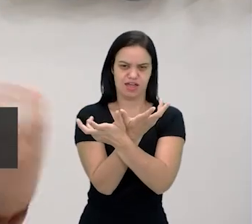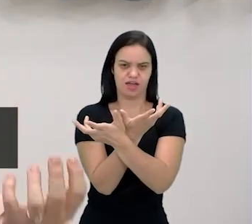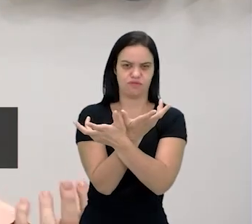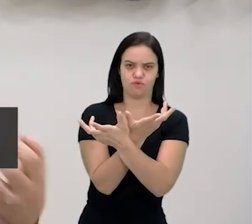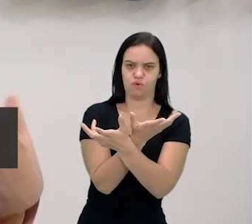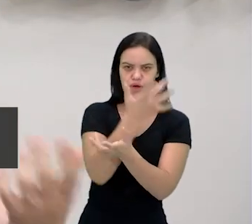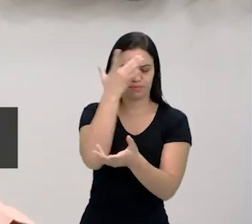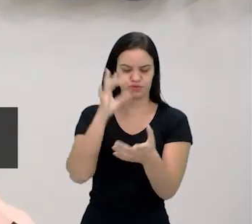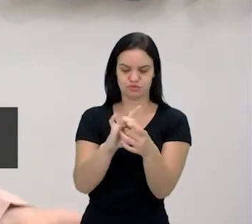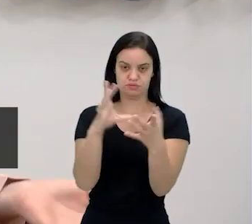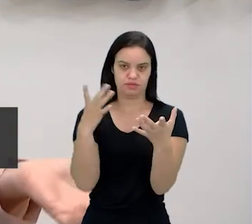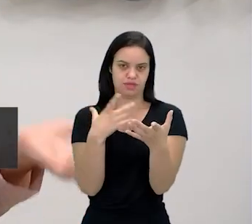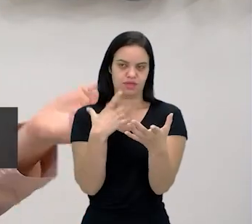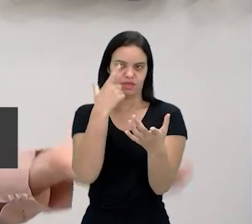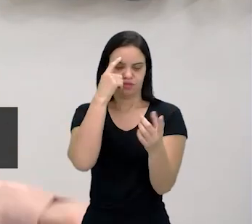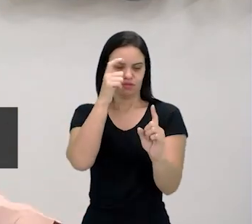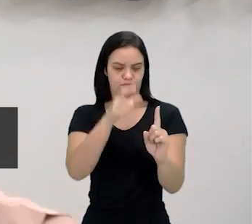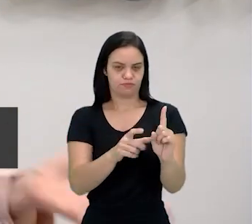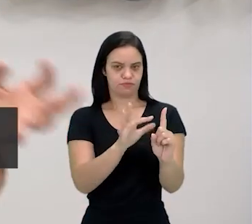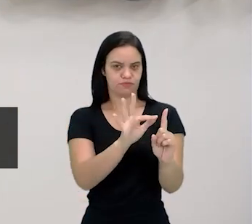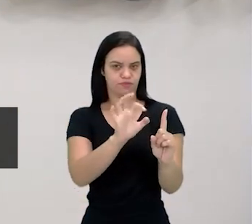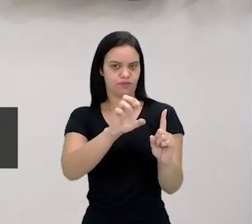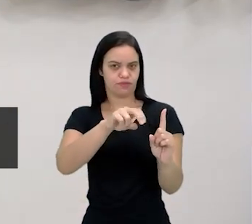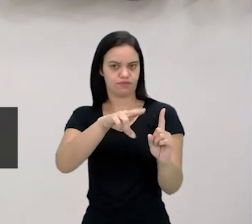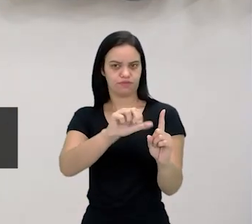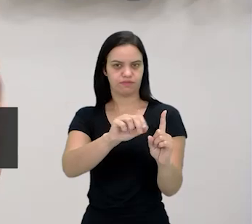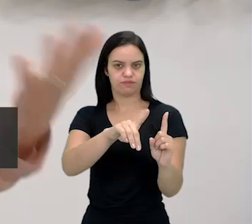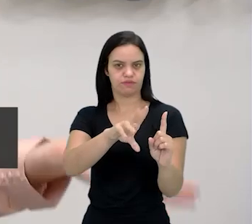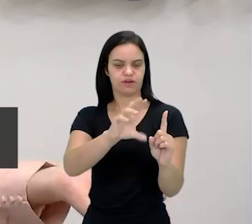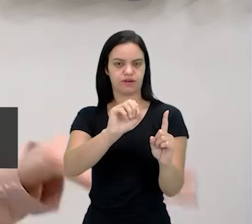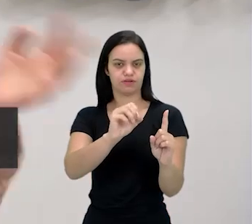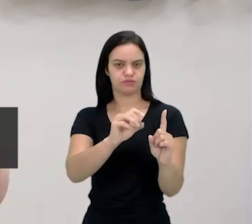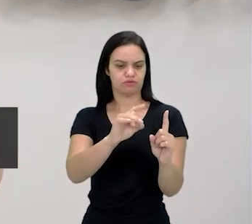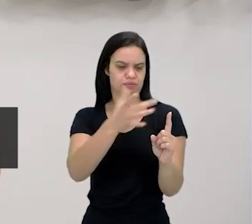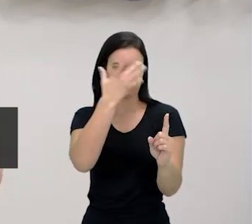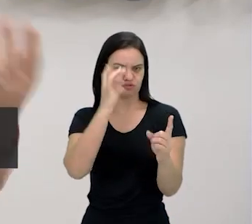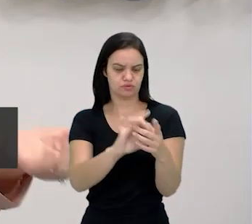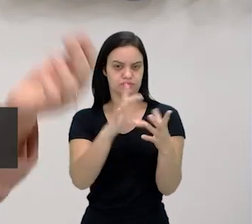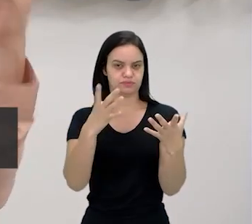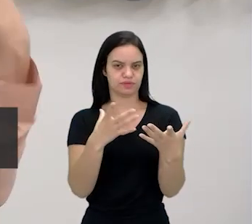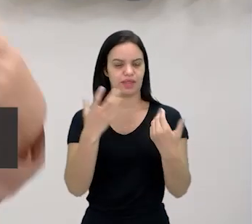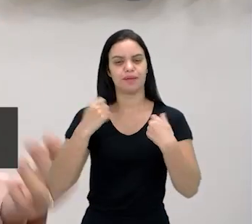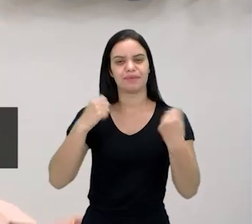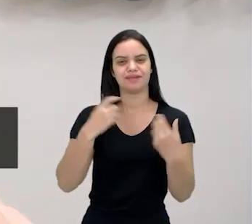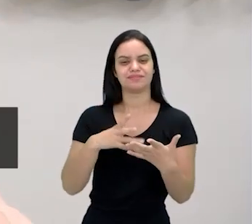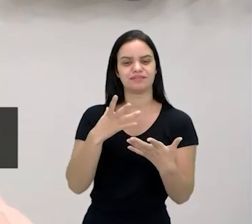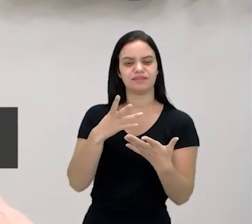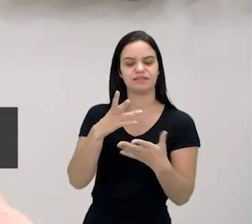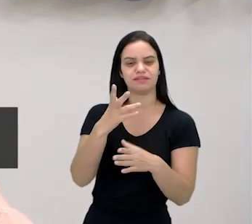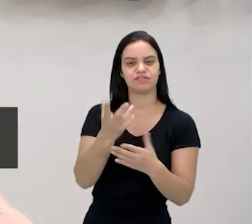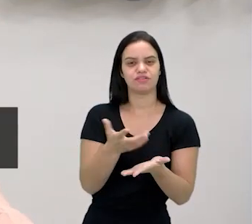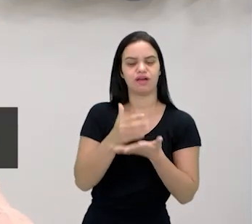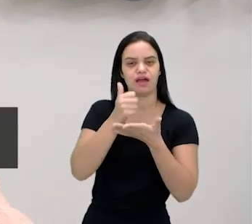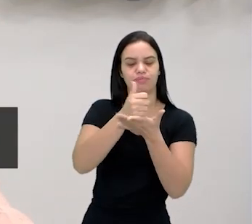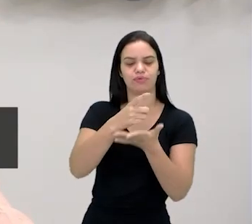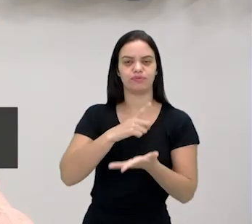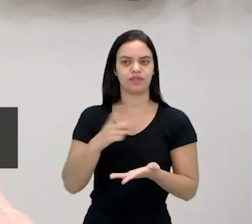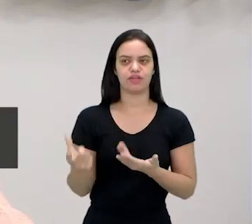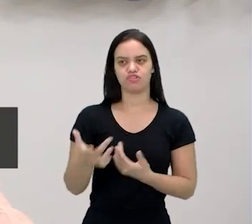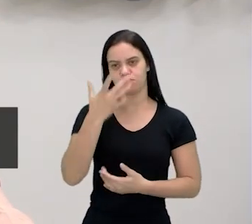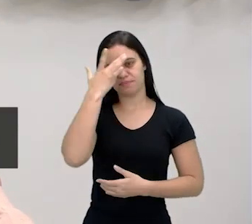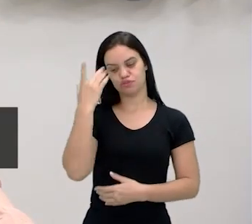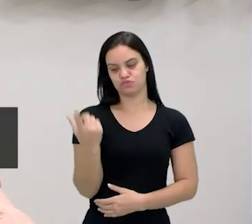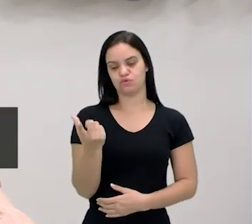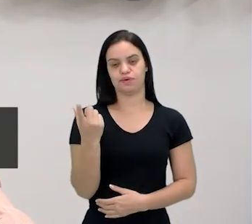livre. Eu vejo Fernando como homem livre, que não é nem proletário, nem proprietário. Ele está ali precisando de favores de quem é rico, de alguém